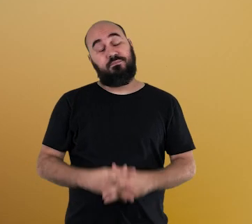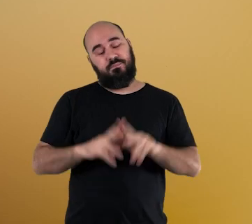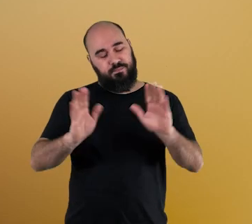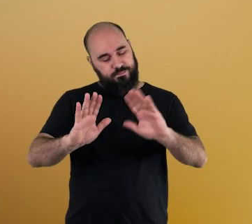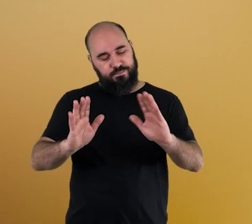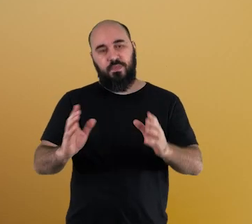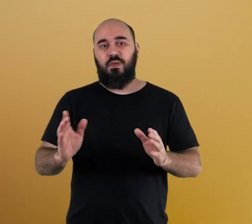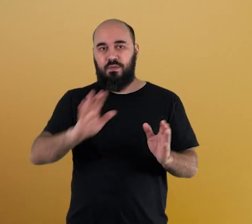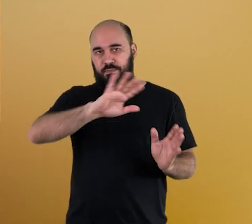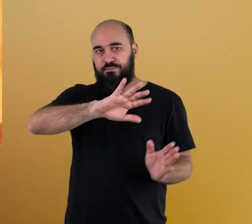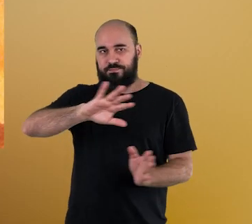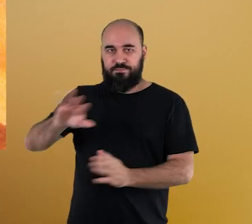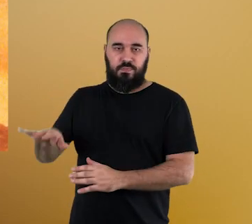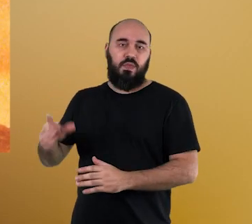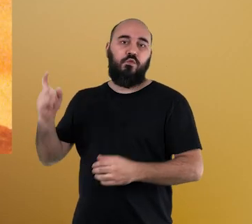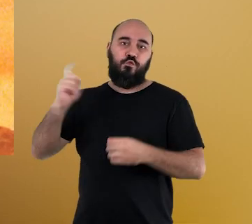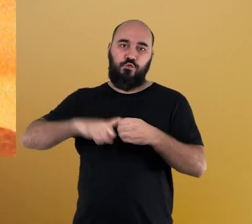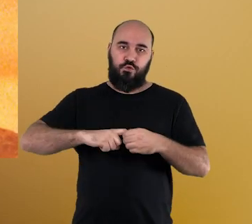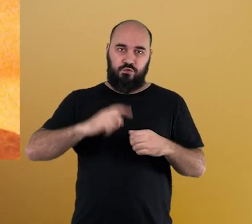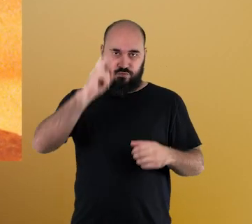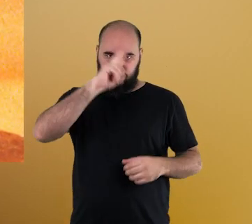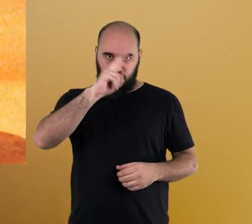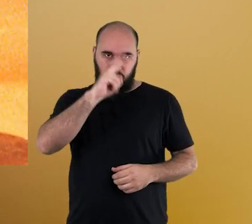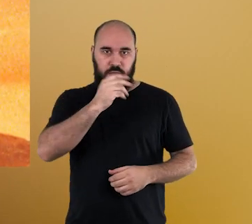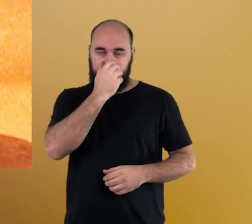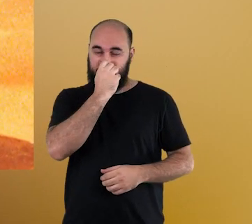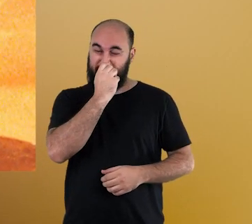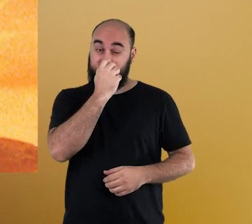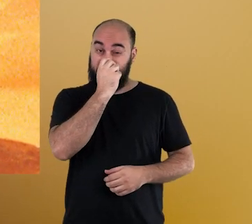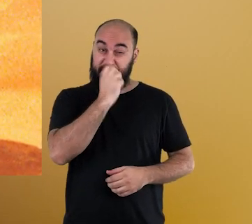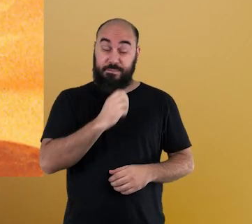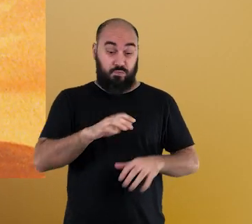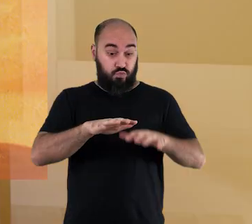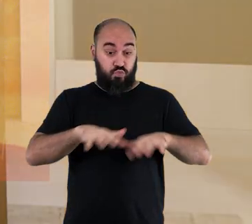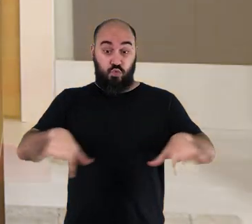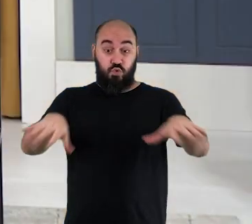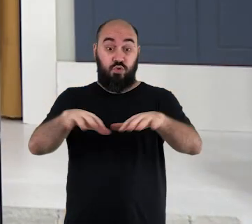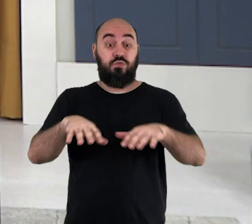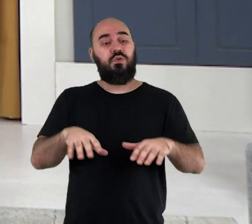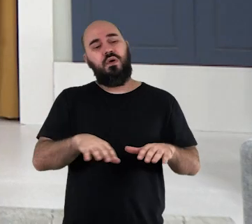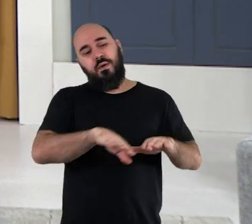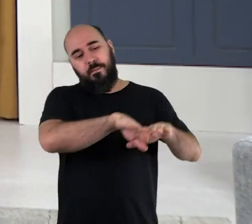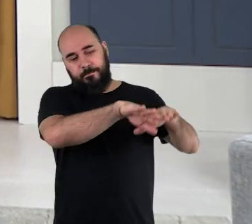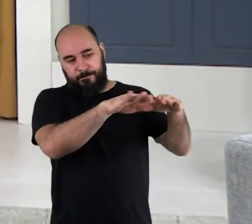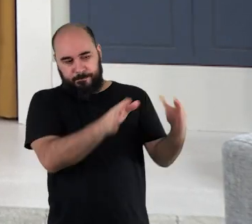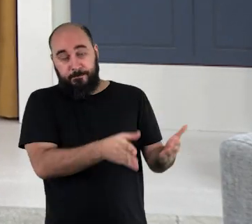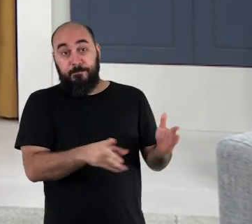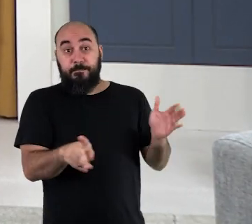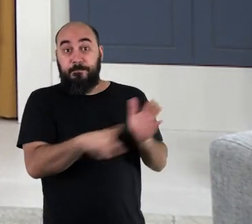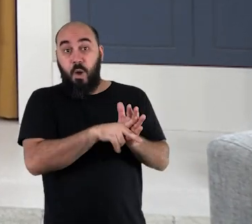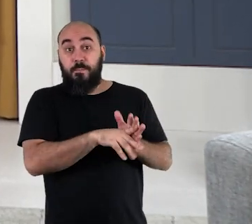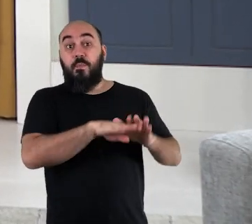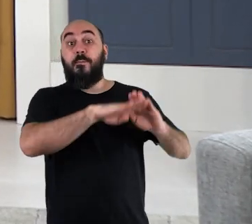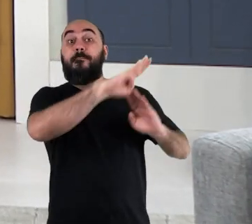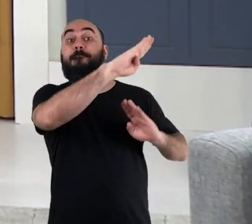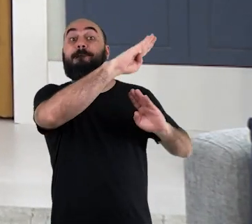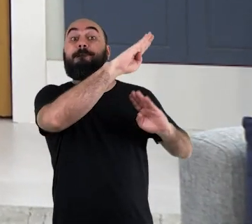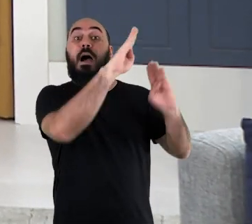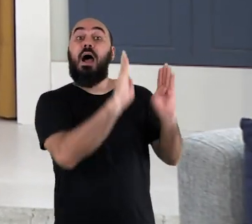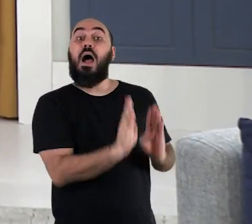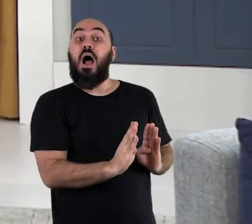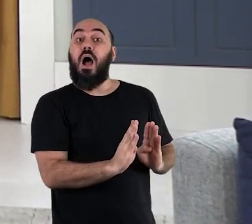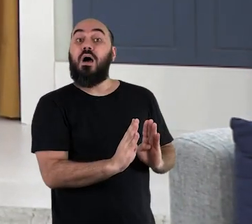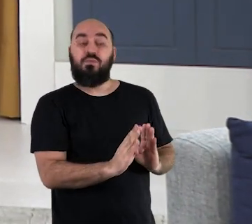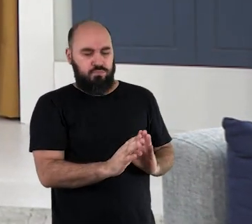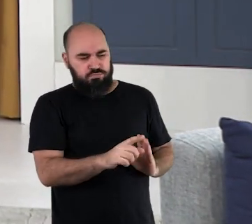os sacerdotes de Baal que estavam ali presentes levantassem um altar dedicado a Baal, já que eles seguiam e serviam